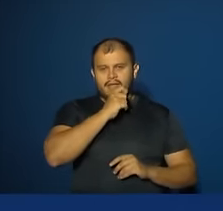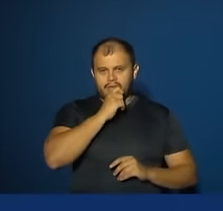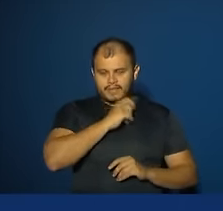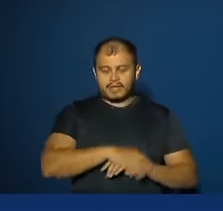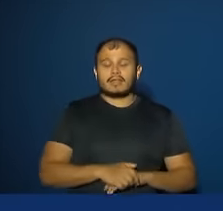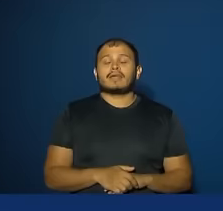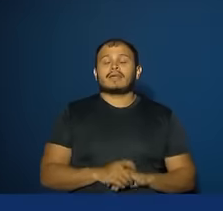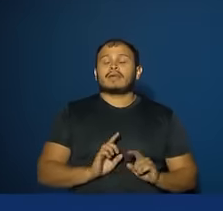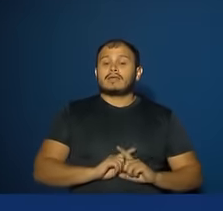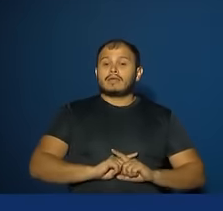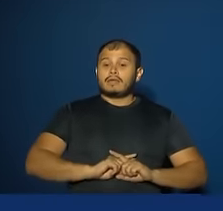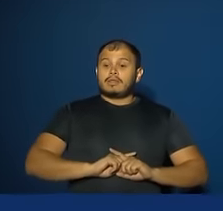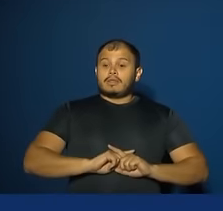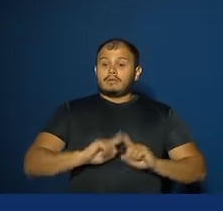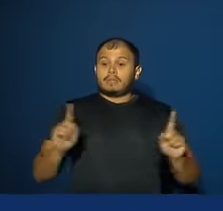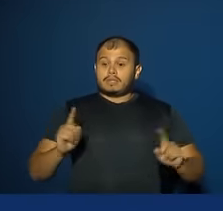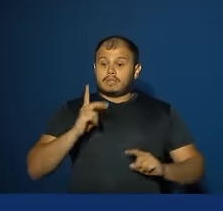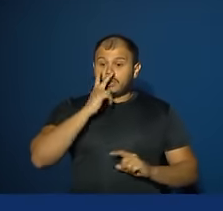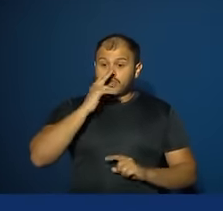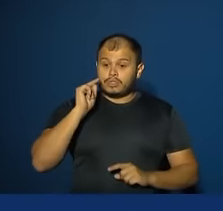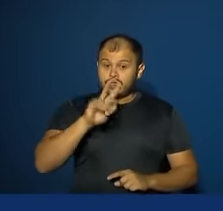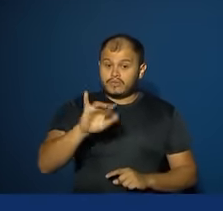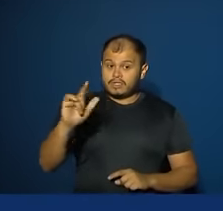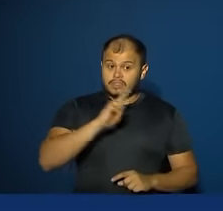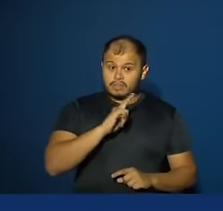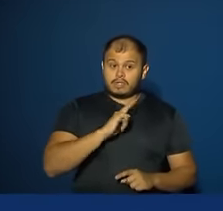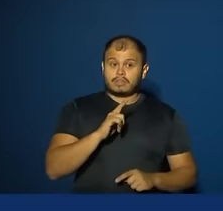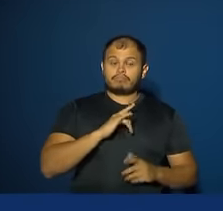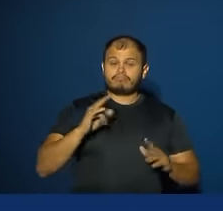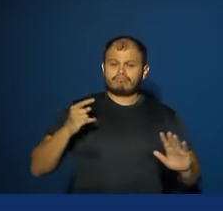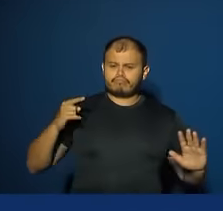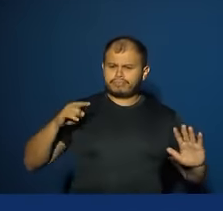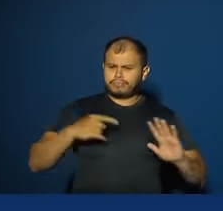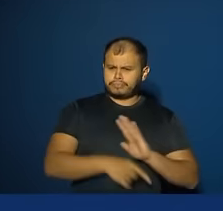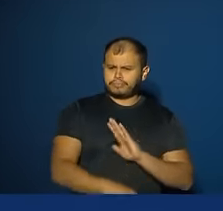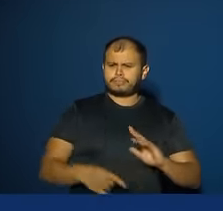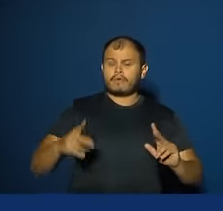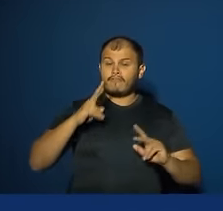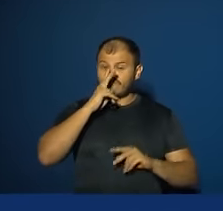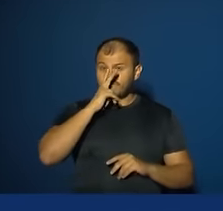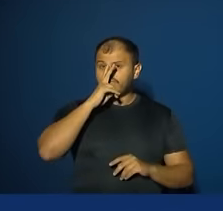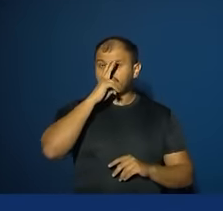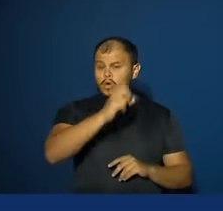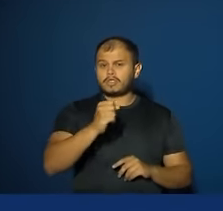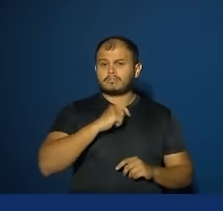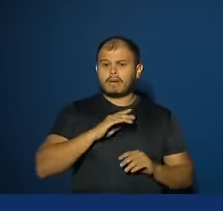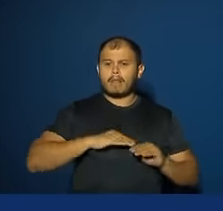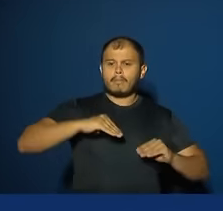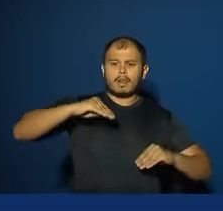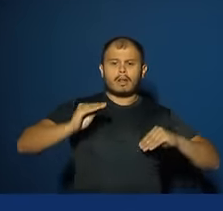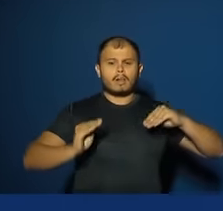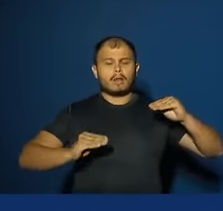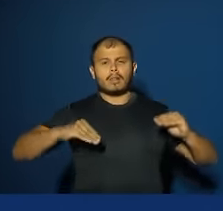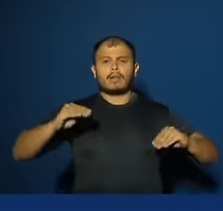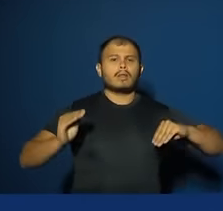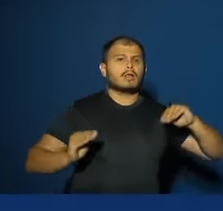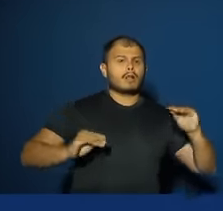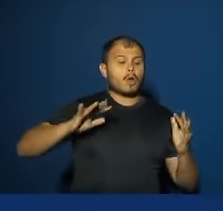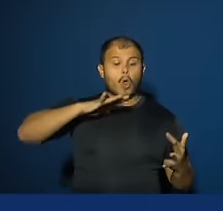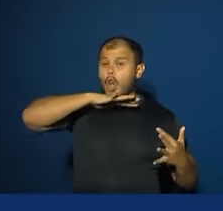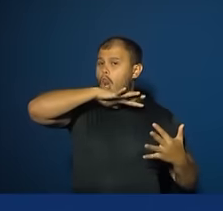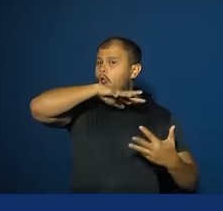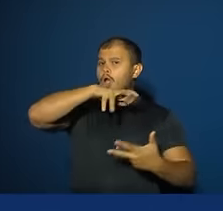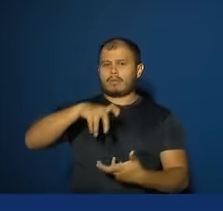isso eu acho que isso vai ser fonte ou potencialmente é fonte de instabilidade Global por